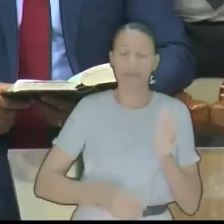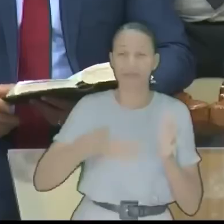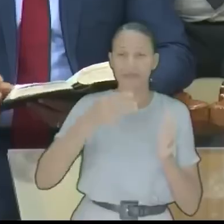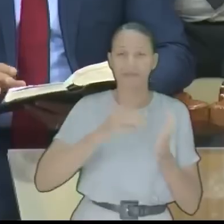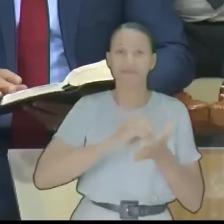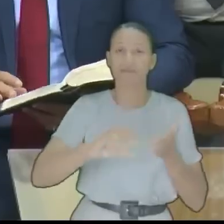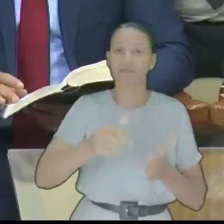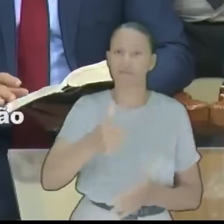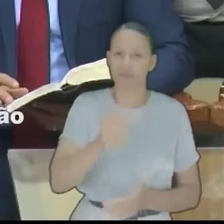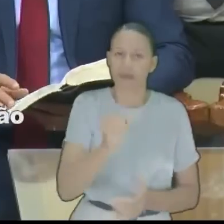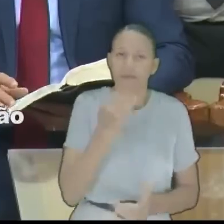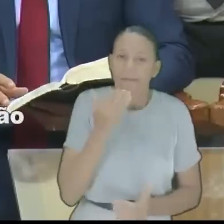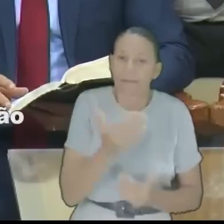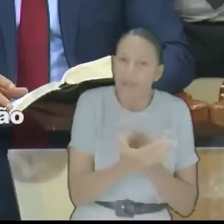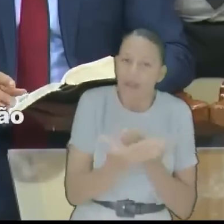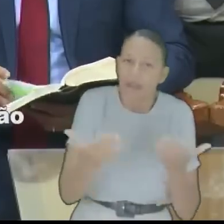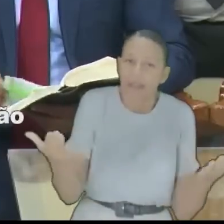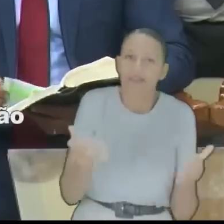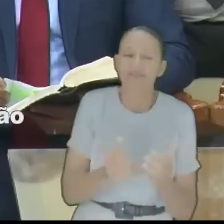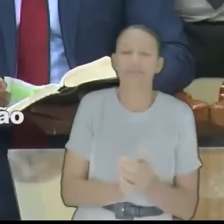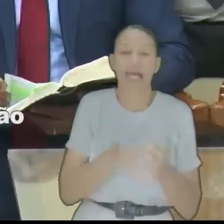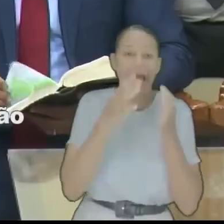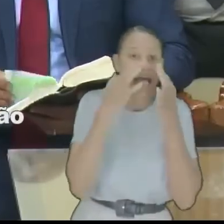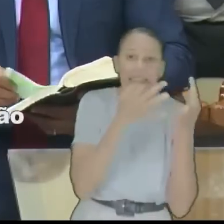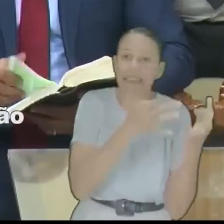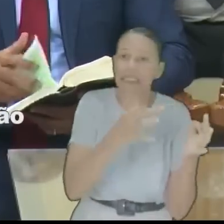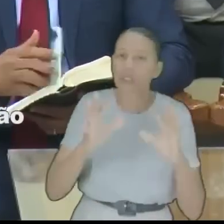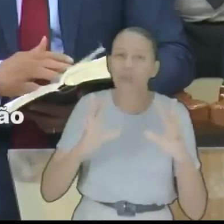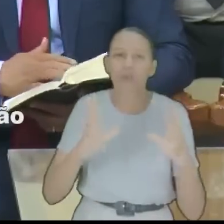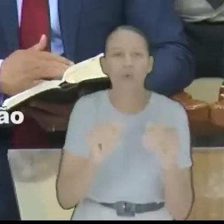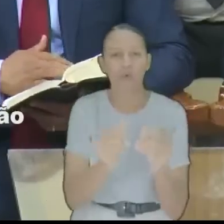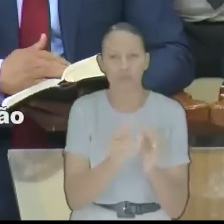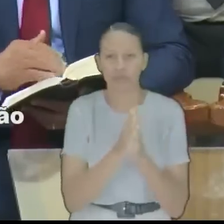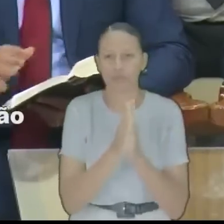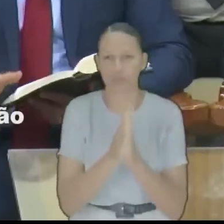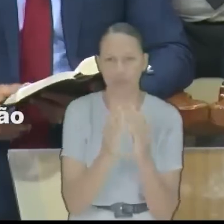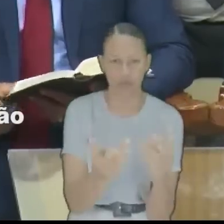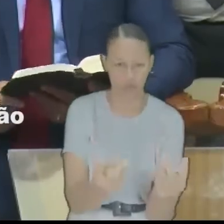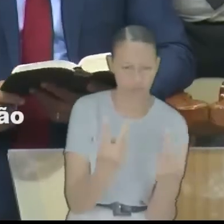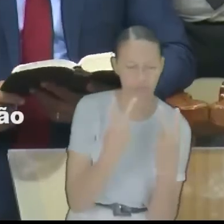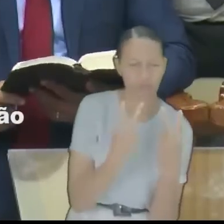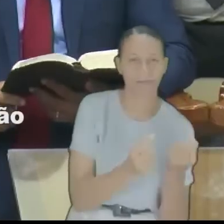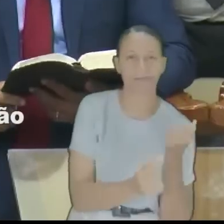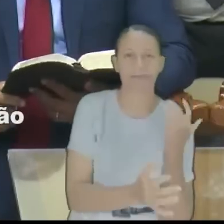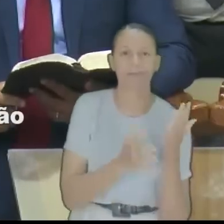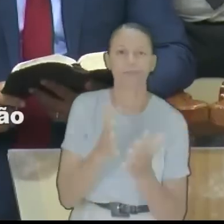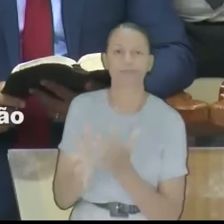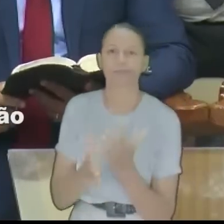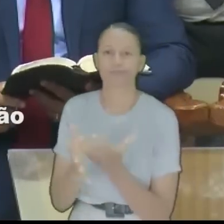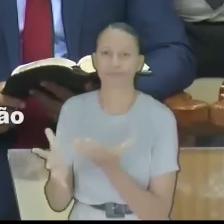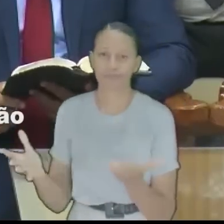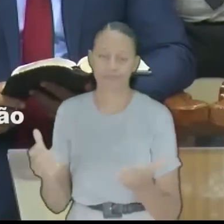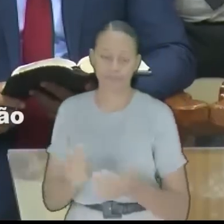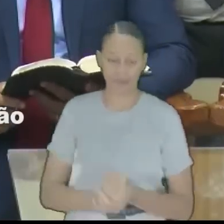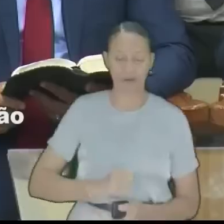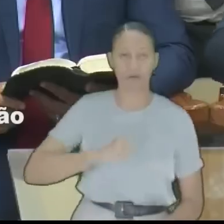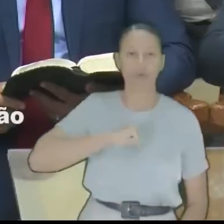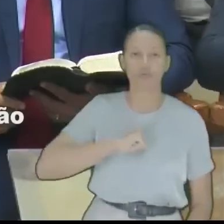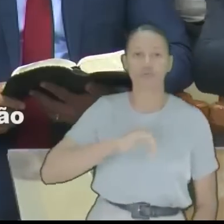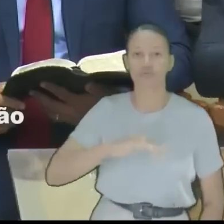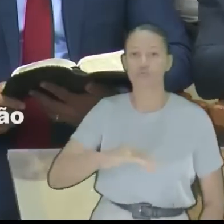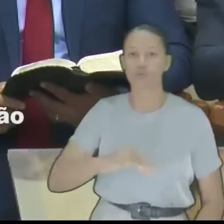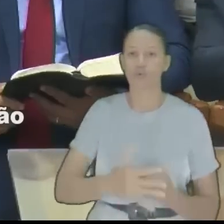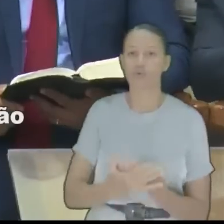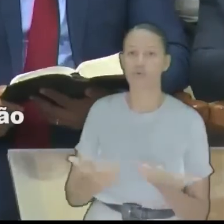18. E eu peço a preciosa atenção de todos. Diz assim no profeta